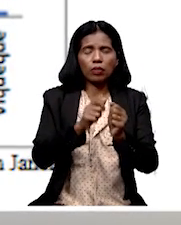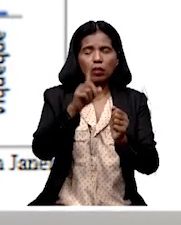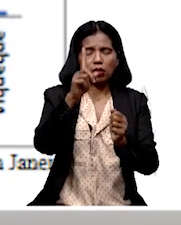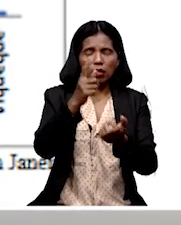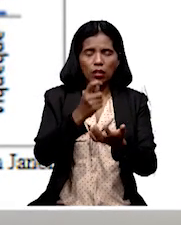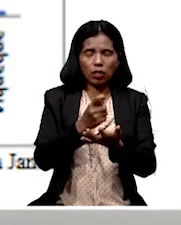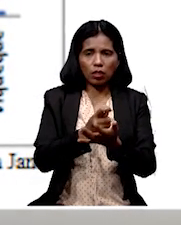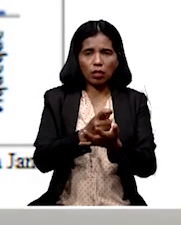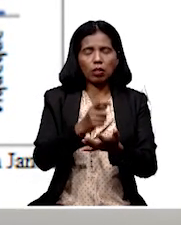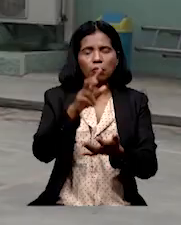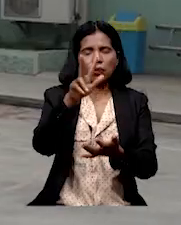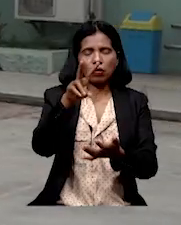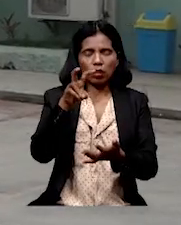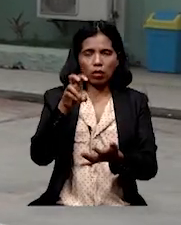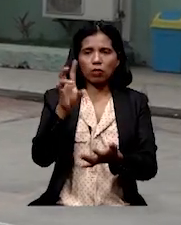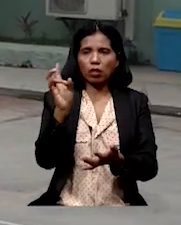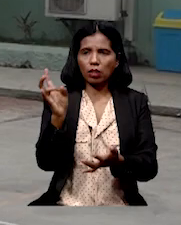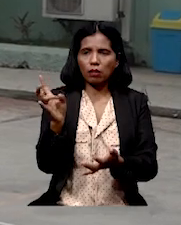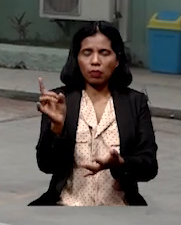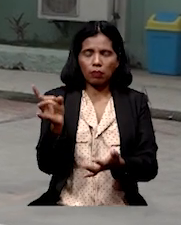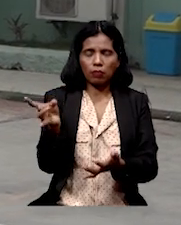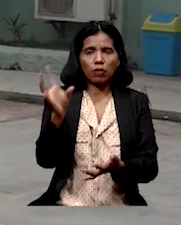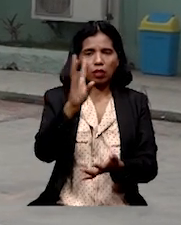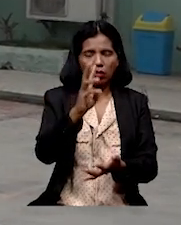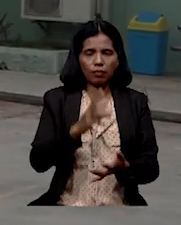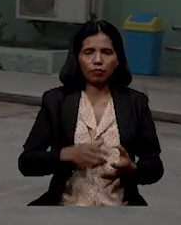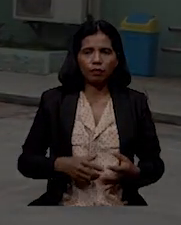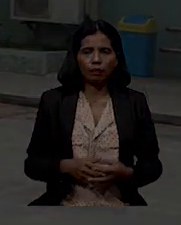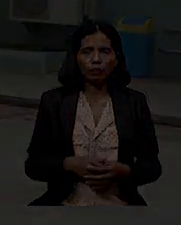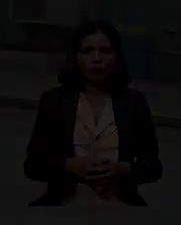atusrua walo nulo resinen. Efigênia Babo, Jaime dos Santos, GMN.